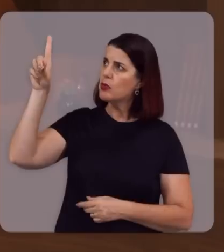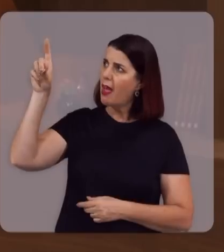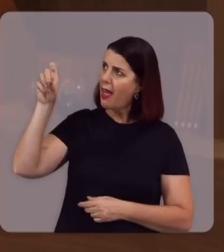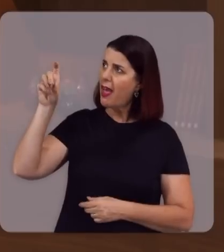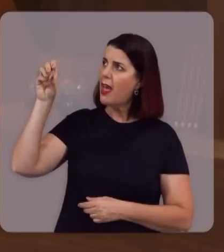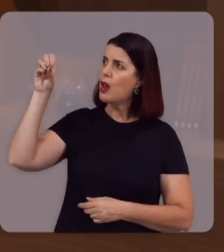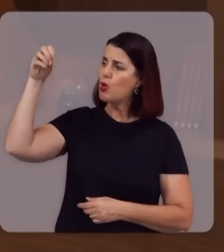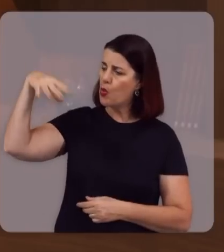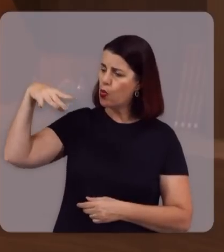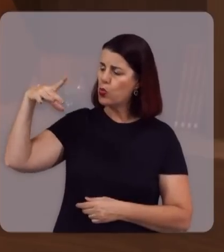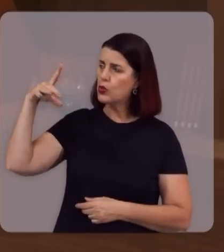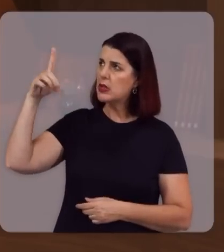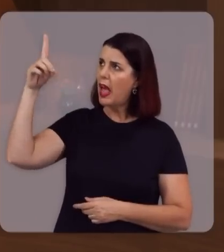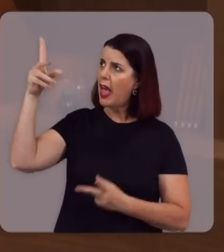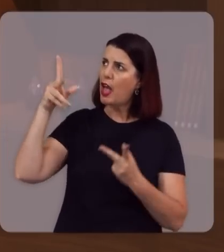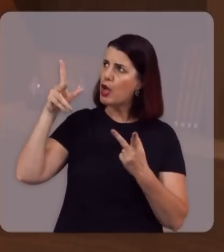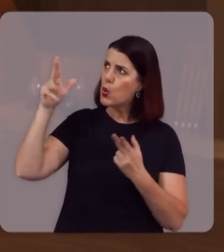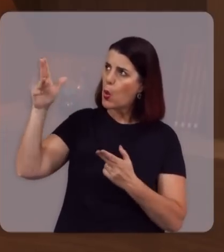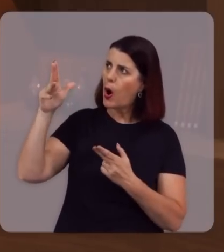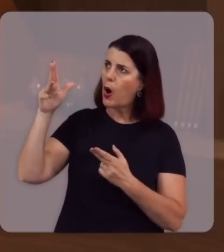coigual, coeterno e